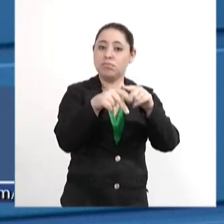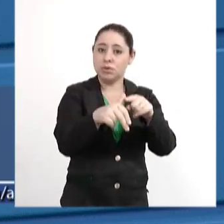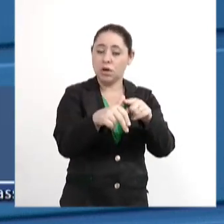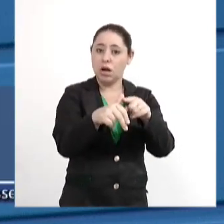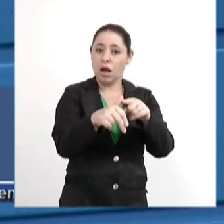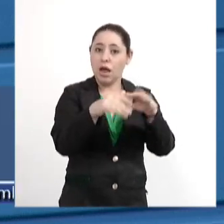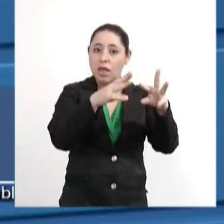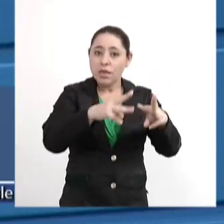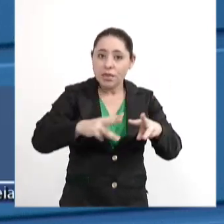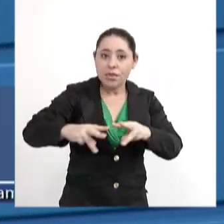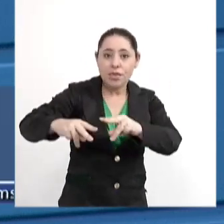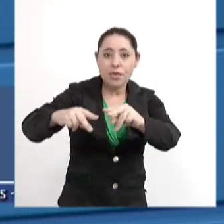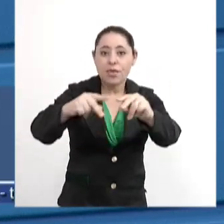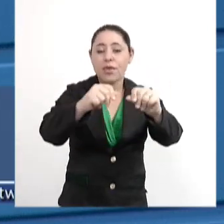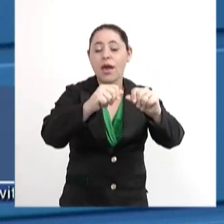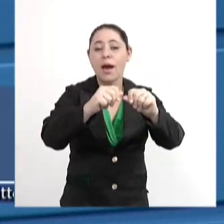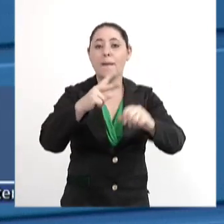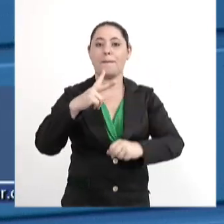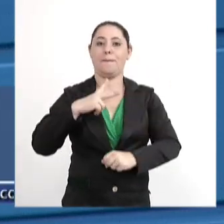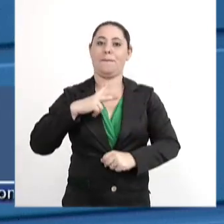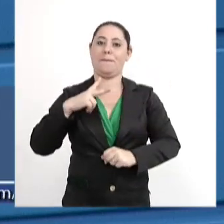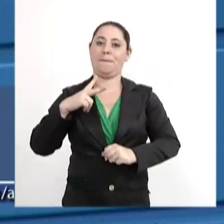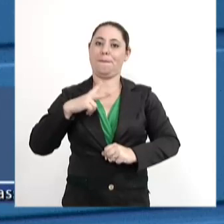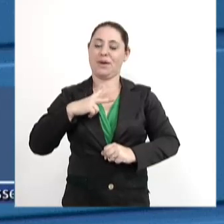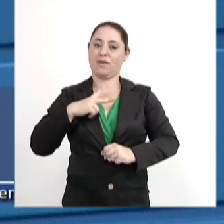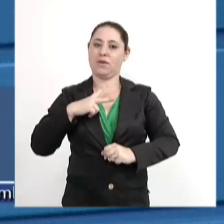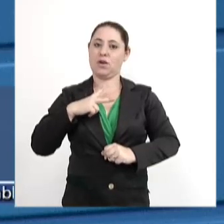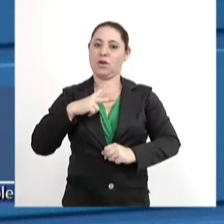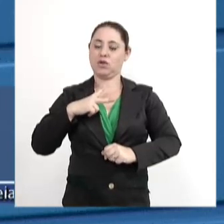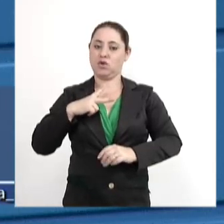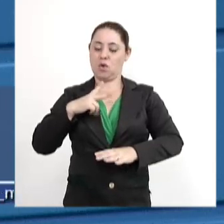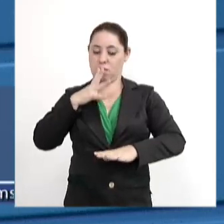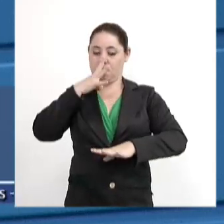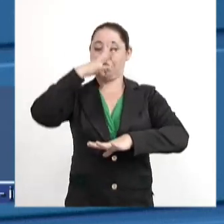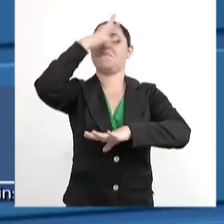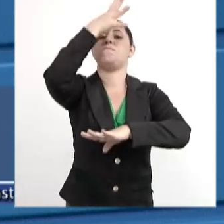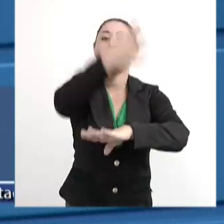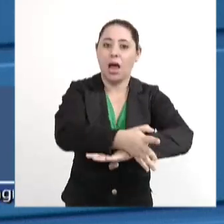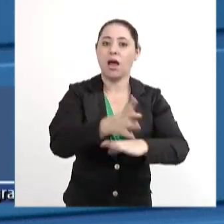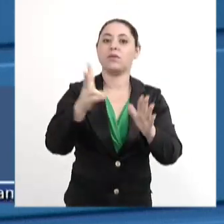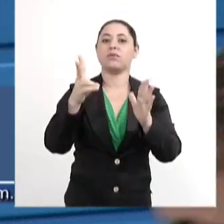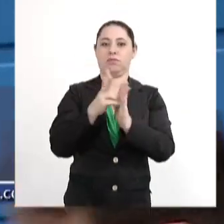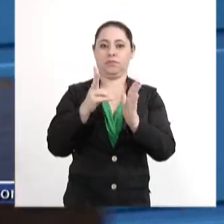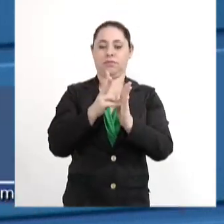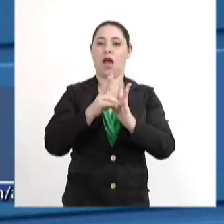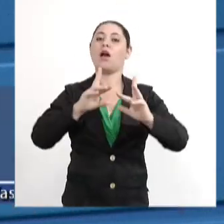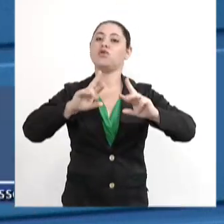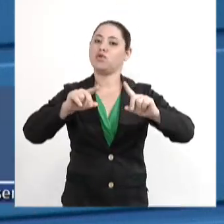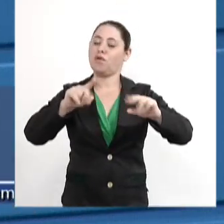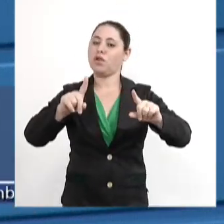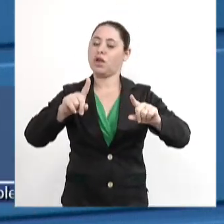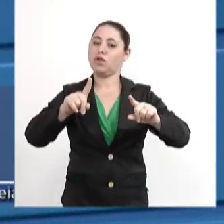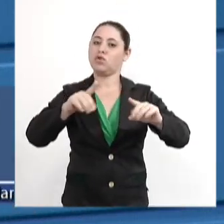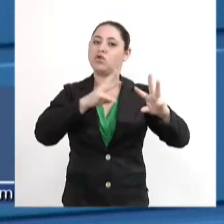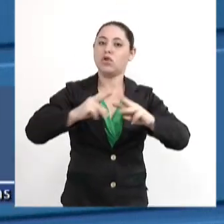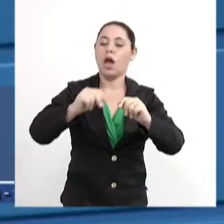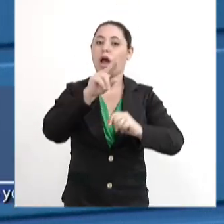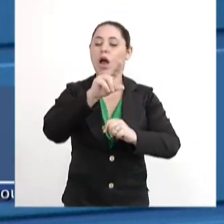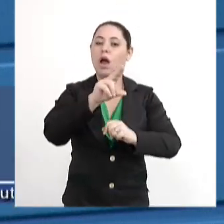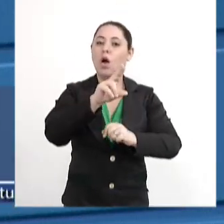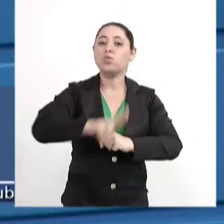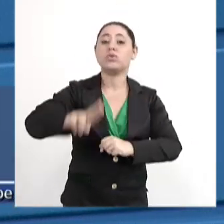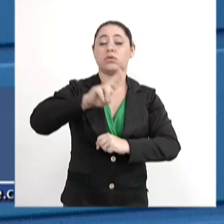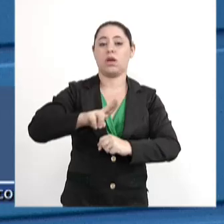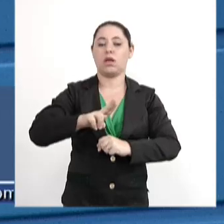em terras privadas invadidas por índio. É diferente de terra ocupada, porque ninguém ocupa